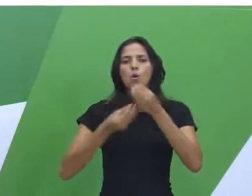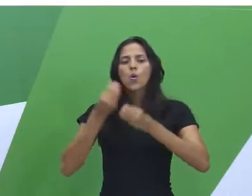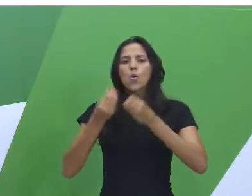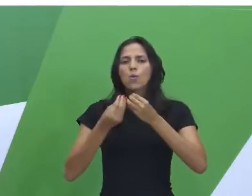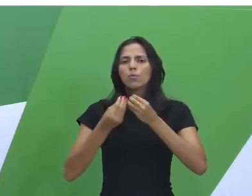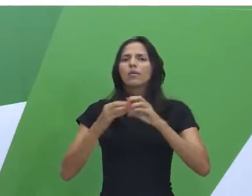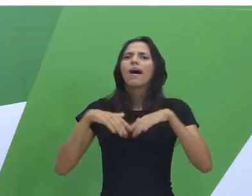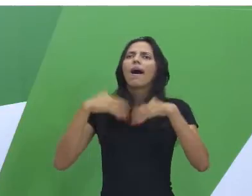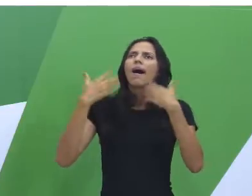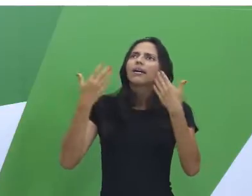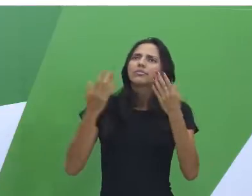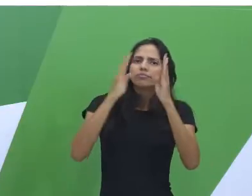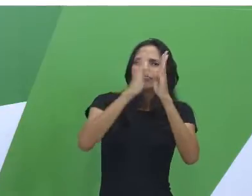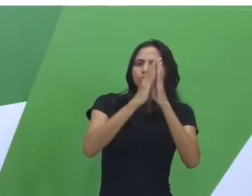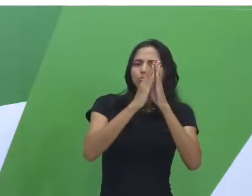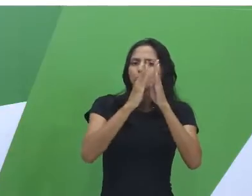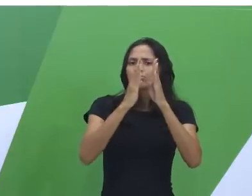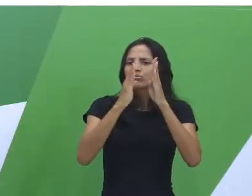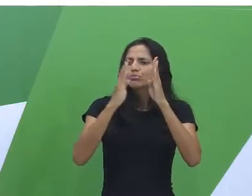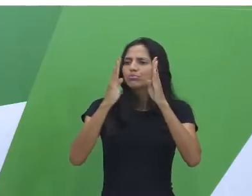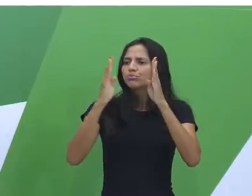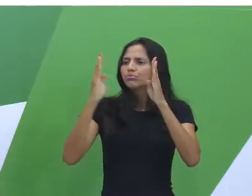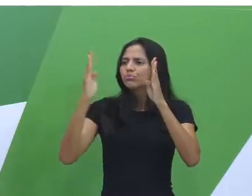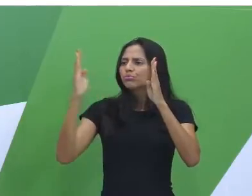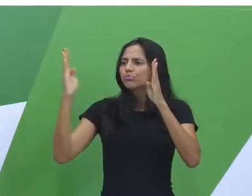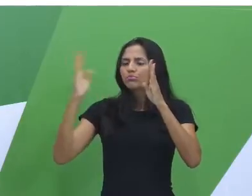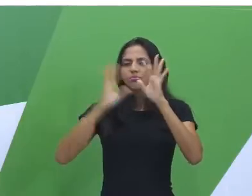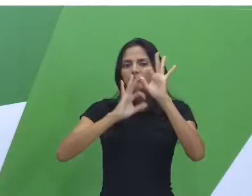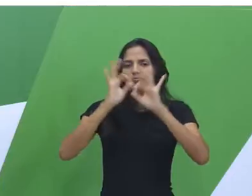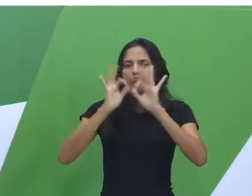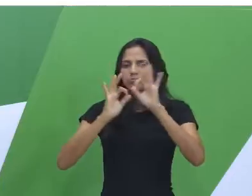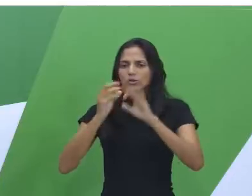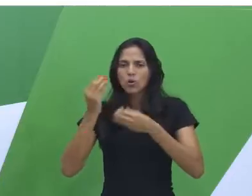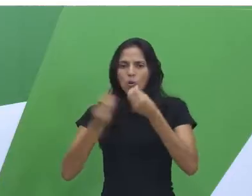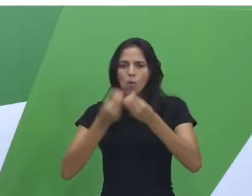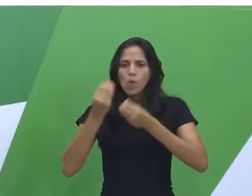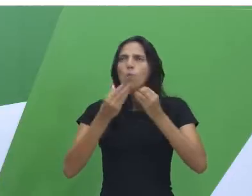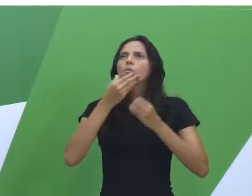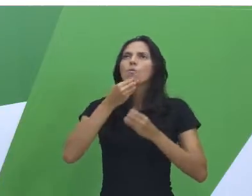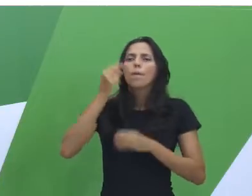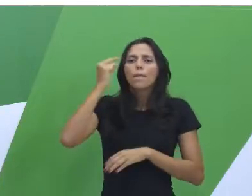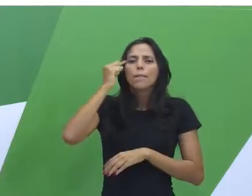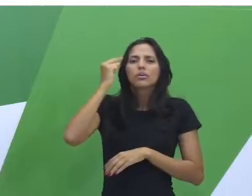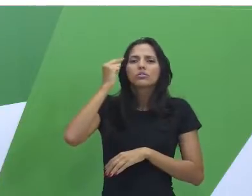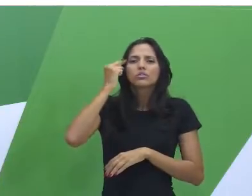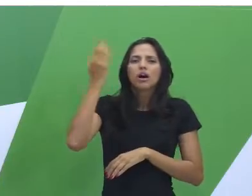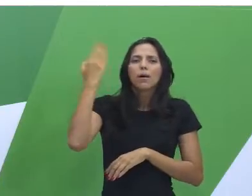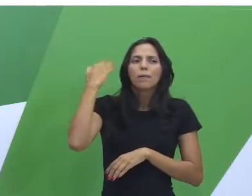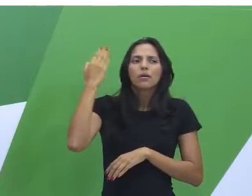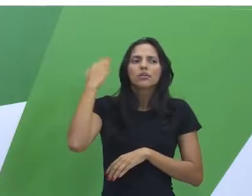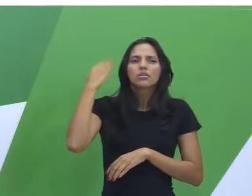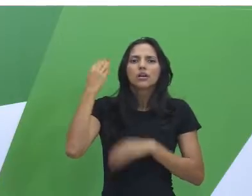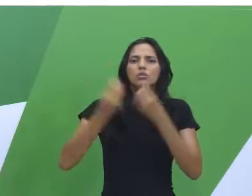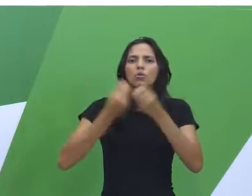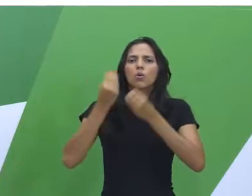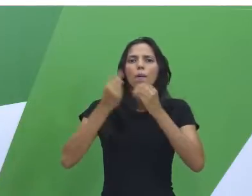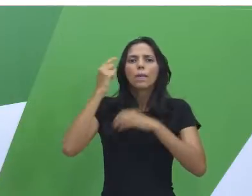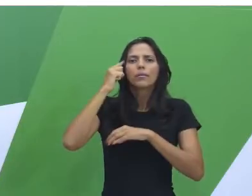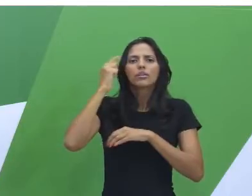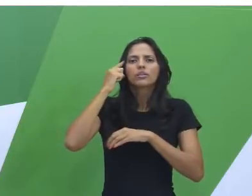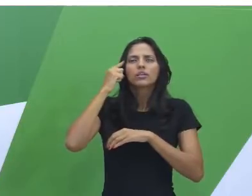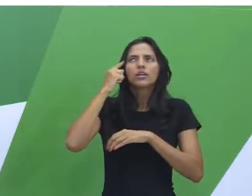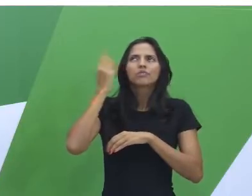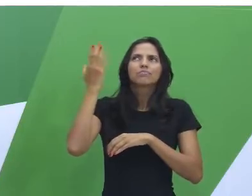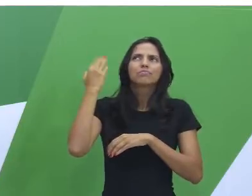então essa ordem lógica, essa organização, o pensar humano fez com que nós